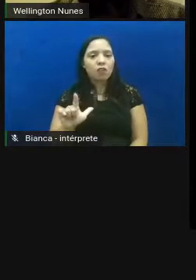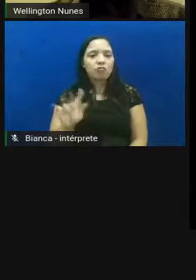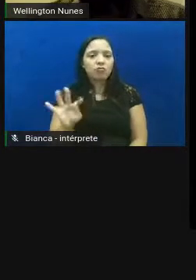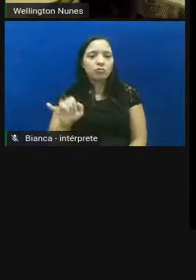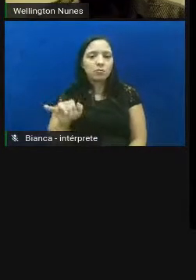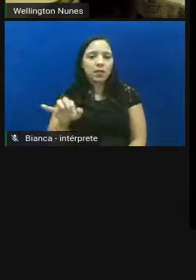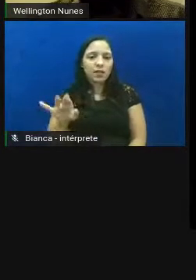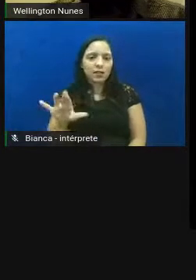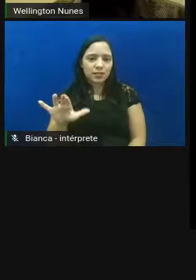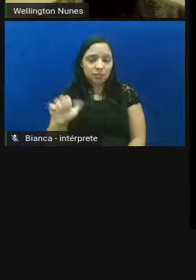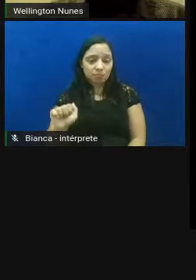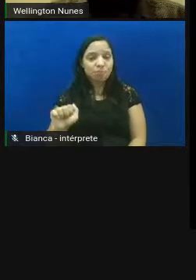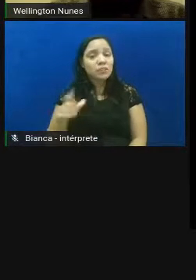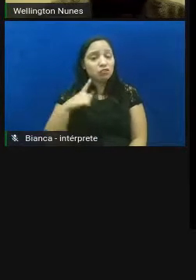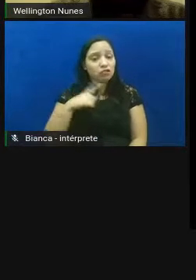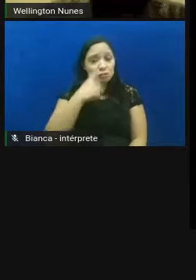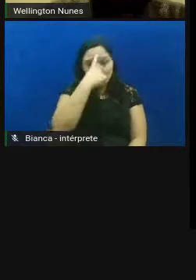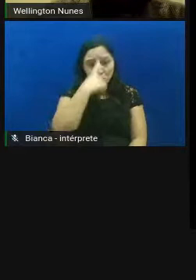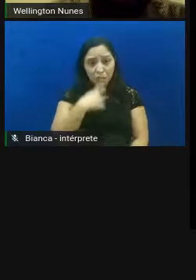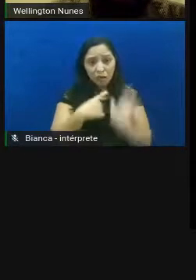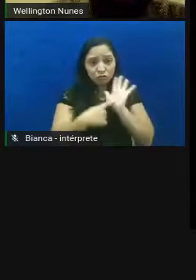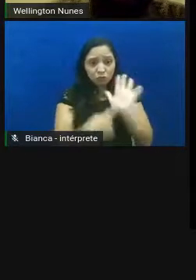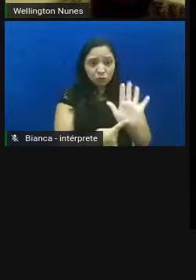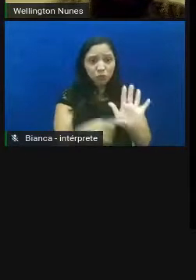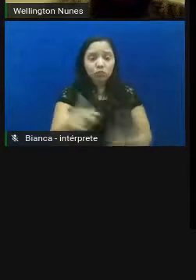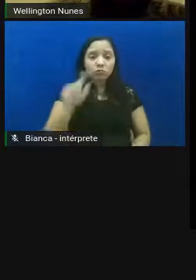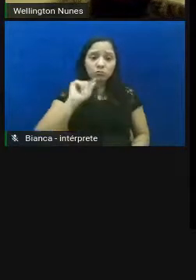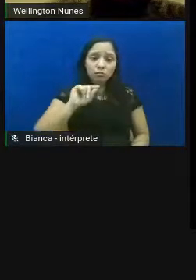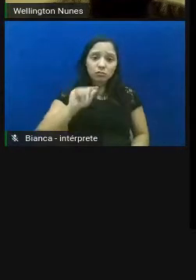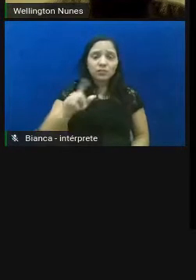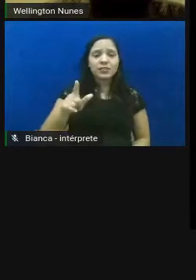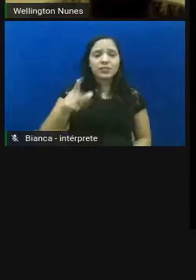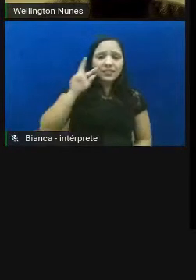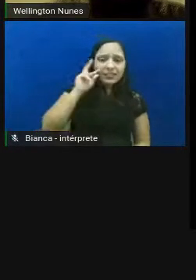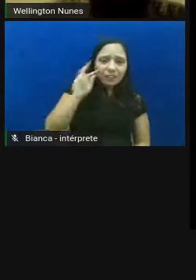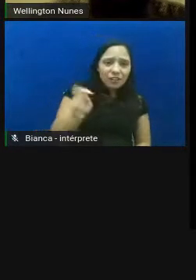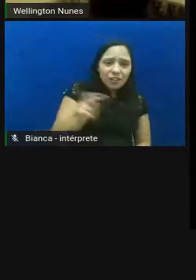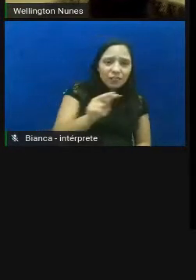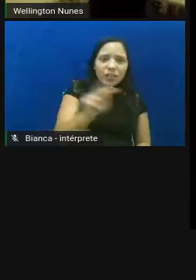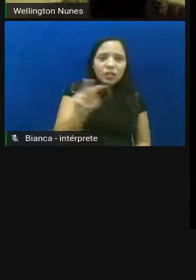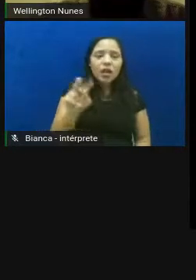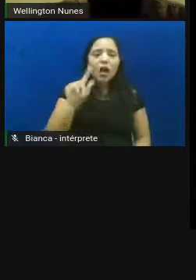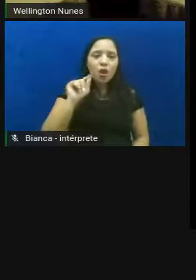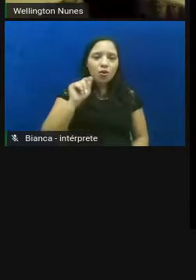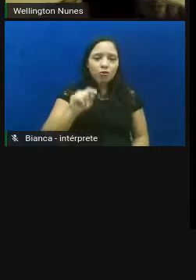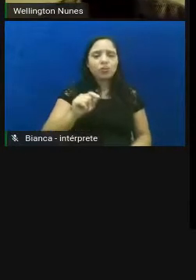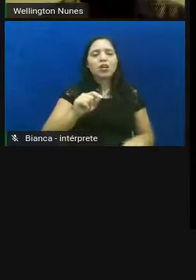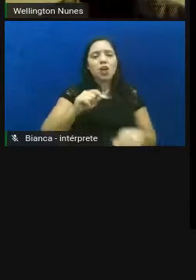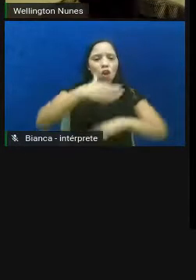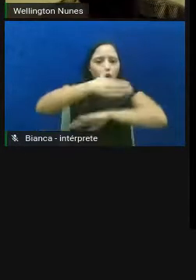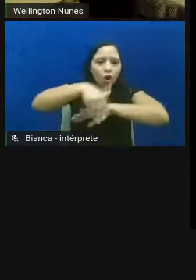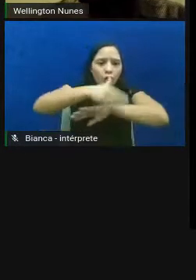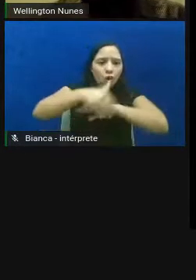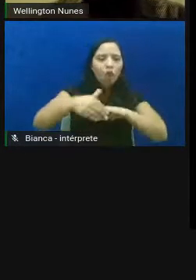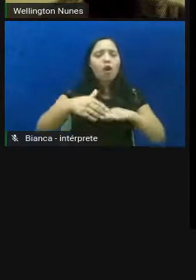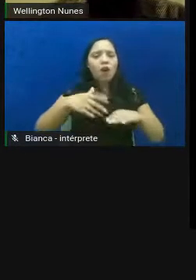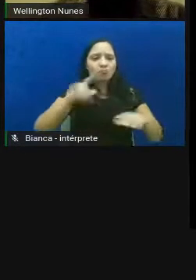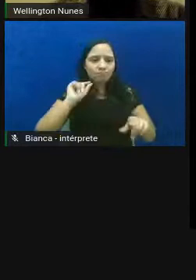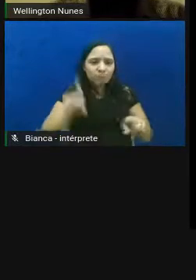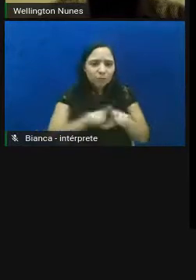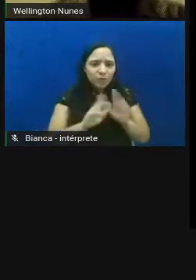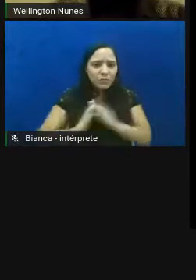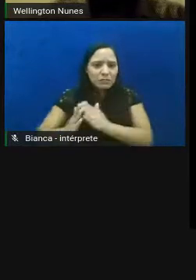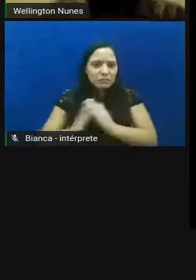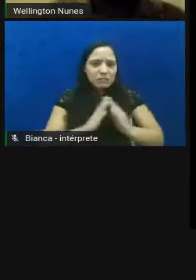de fundo, a base cartográfica por cima, que são as quadras, lotes e ruas, e ainda as curvas de nível.